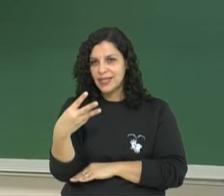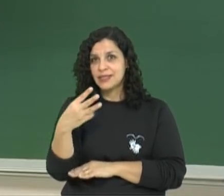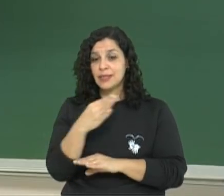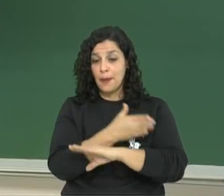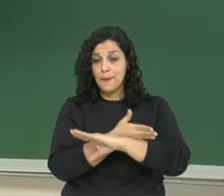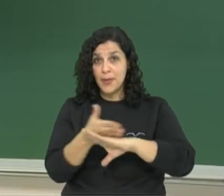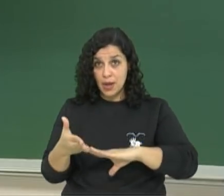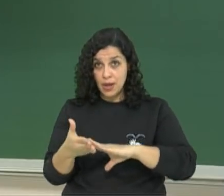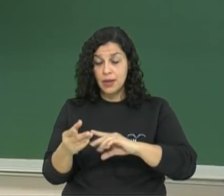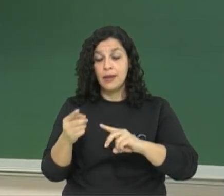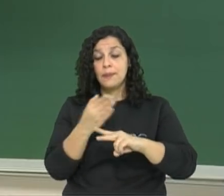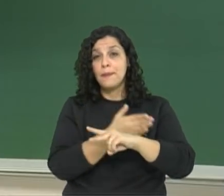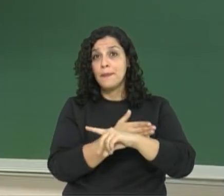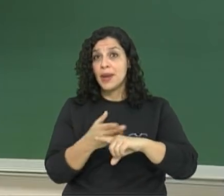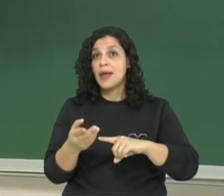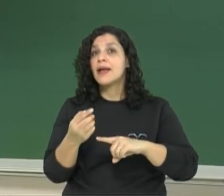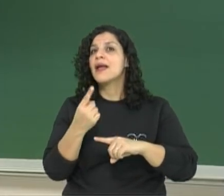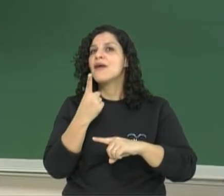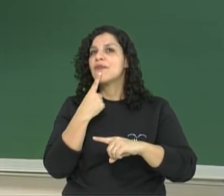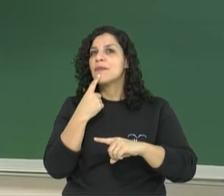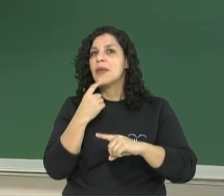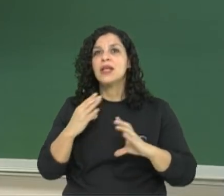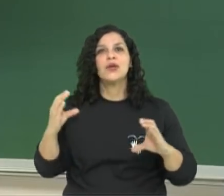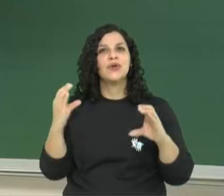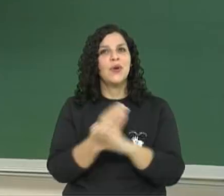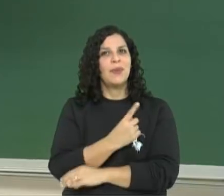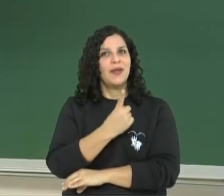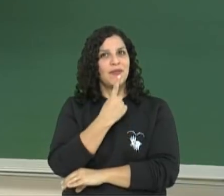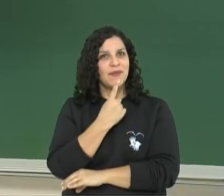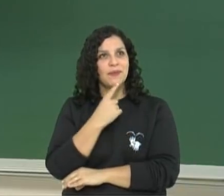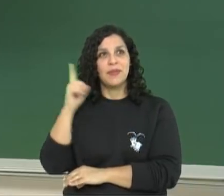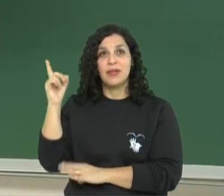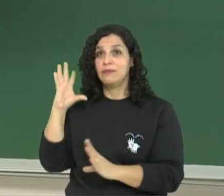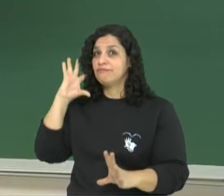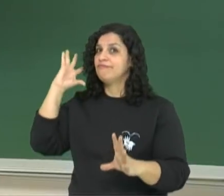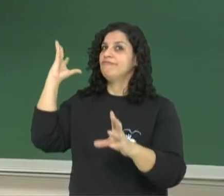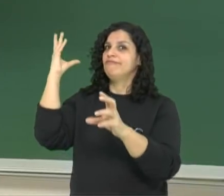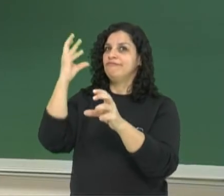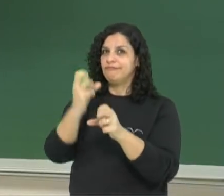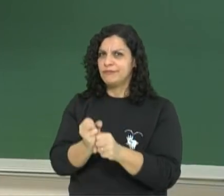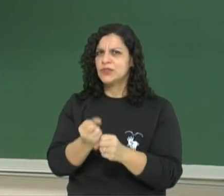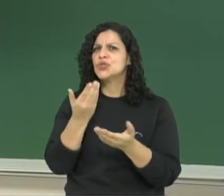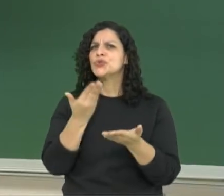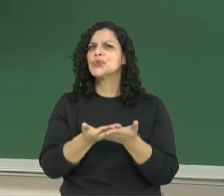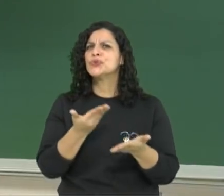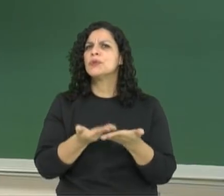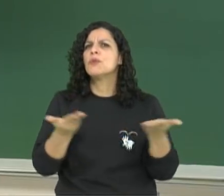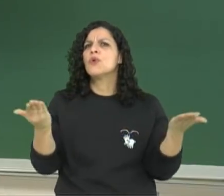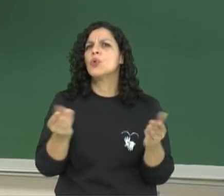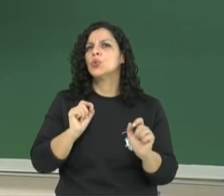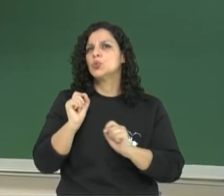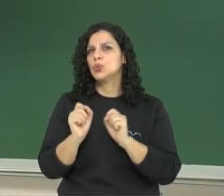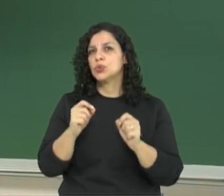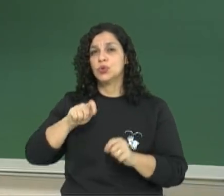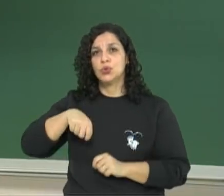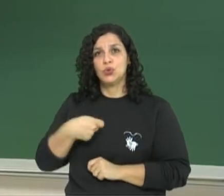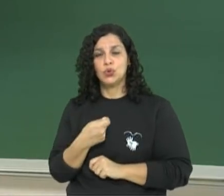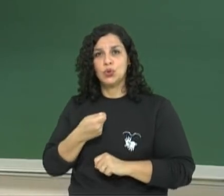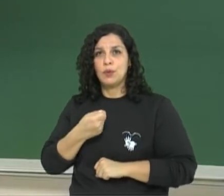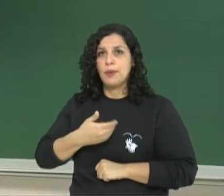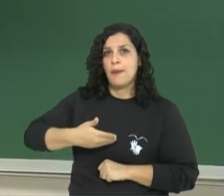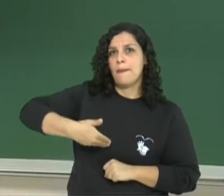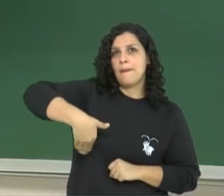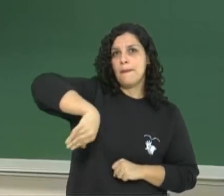branca, branca com vermelha e toda vermelha. Revisando então o que nós vimos nessa aula de hoje sobre o